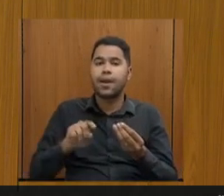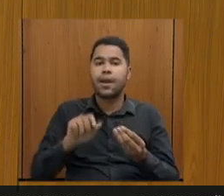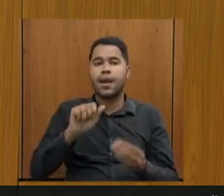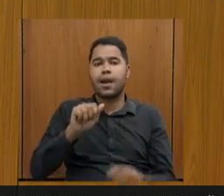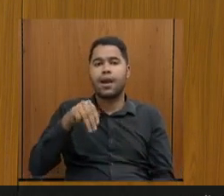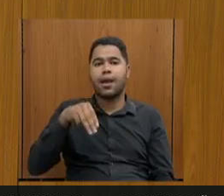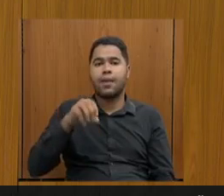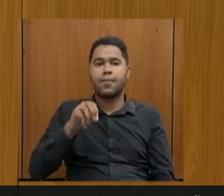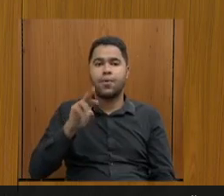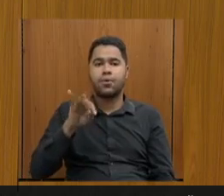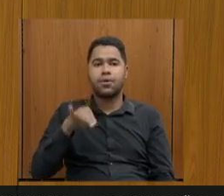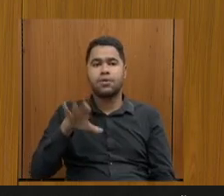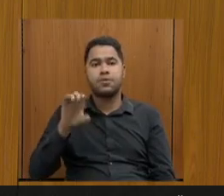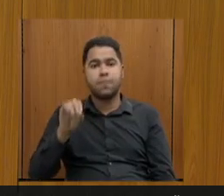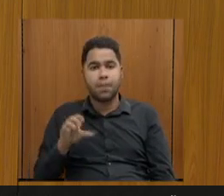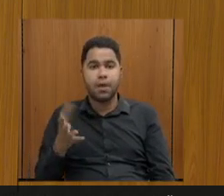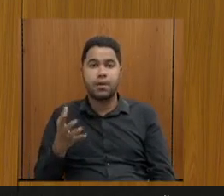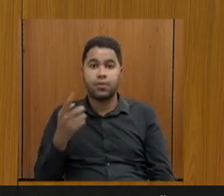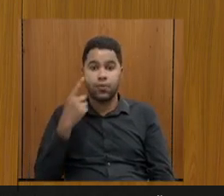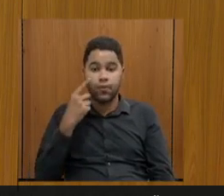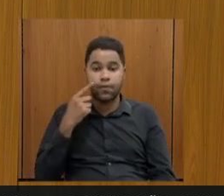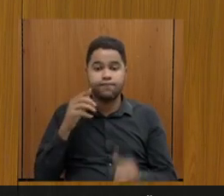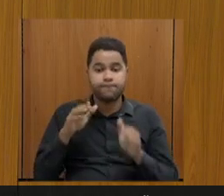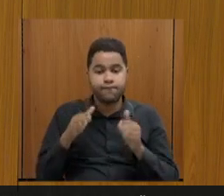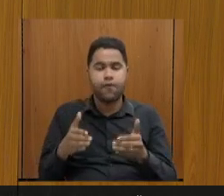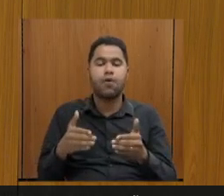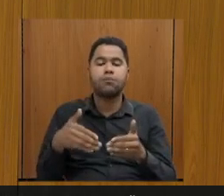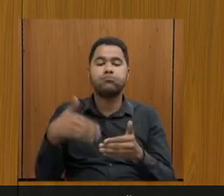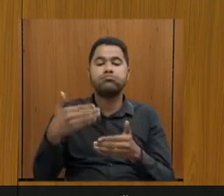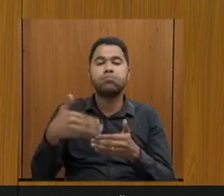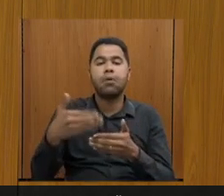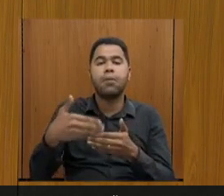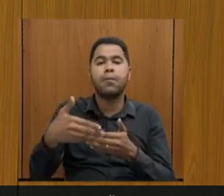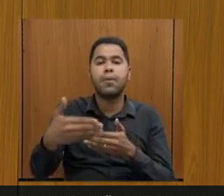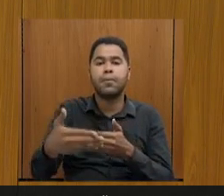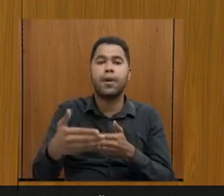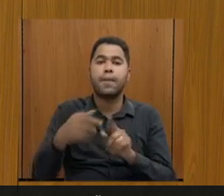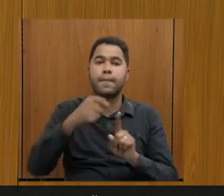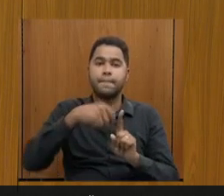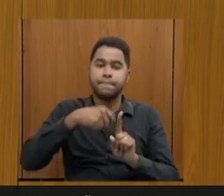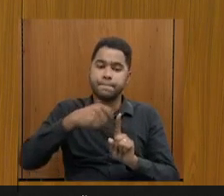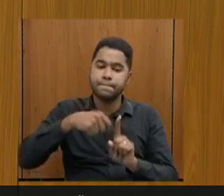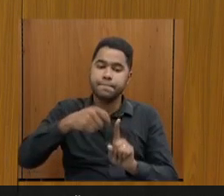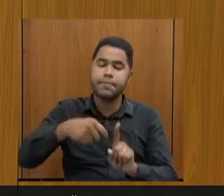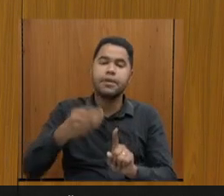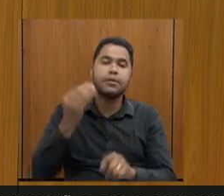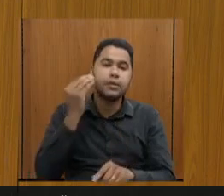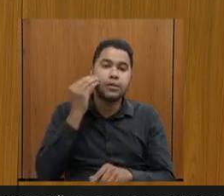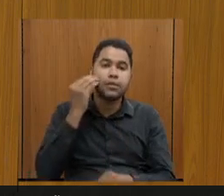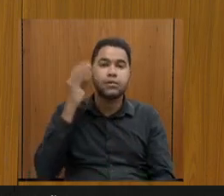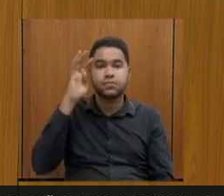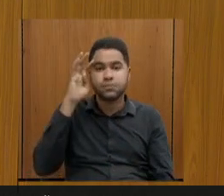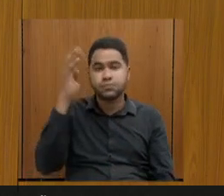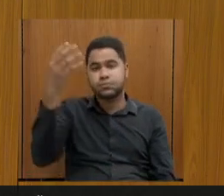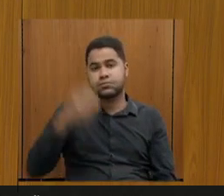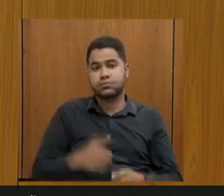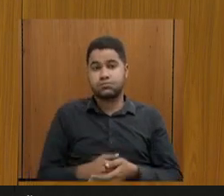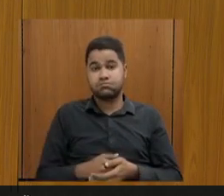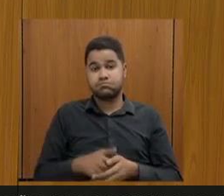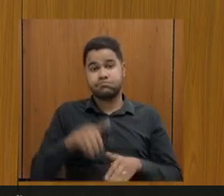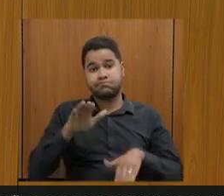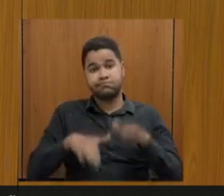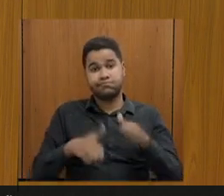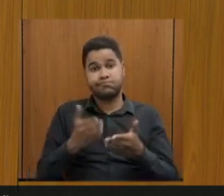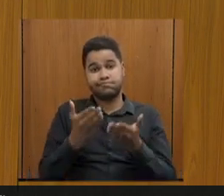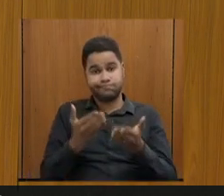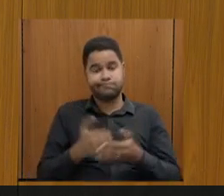eu isso é importante nós trabalharmos aí nos próximos meses aí buscar soluções porque às